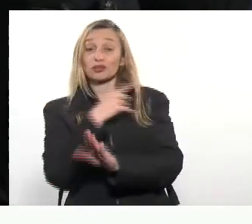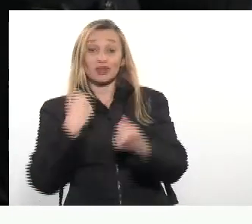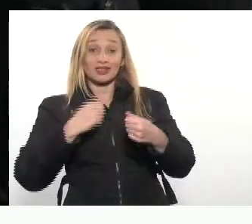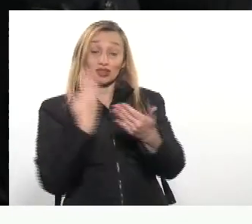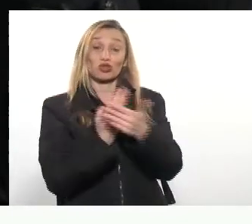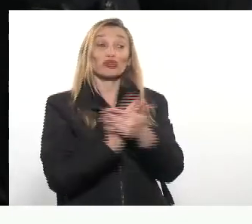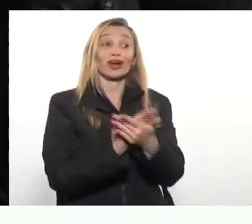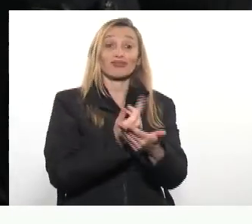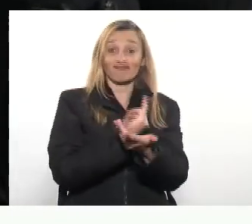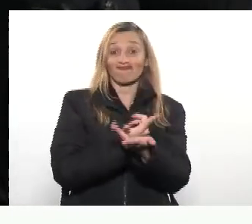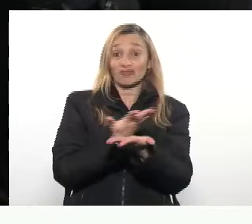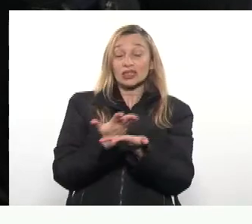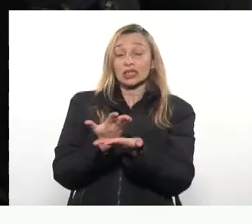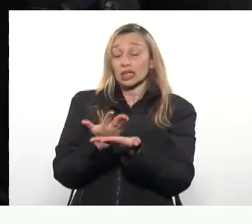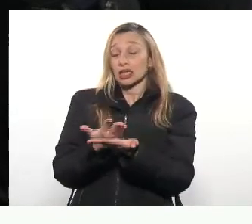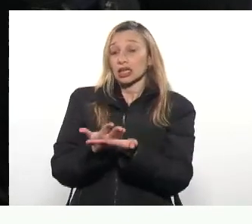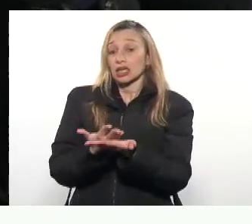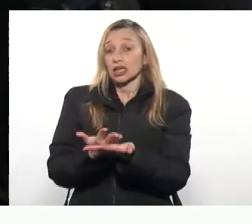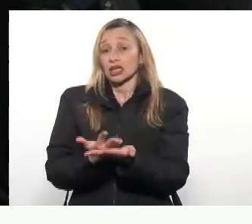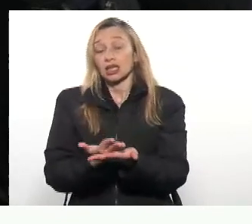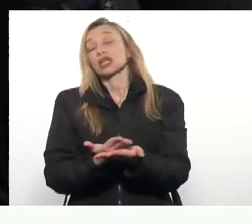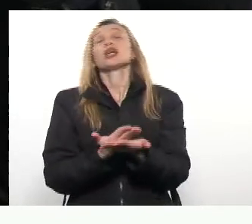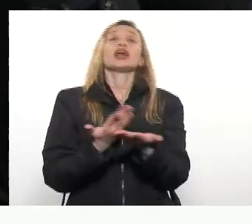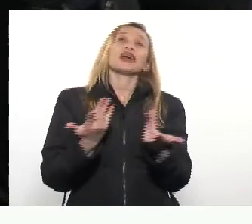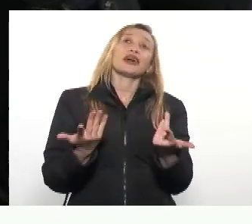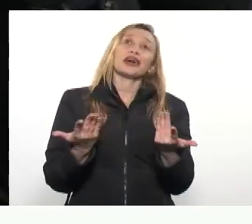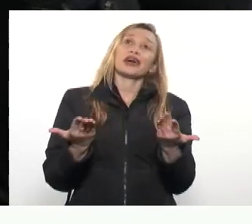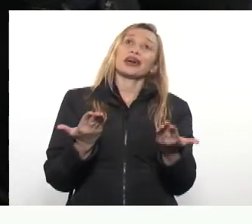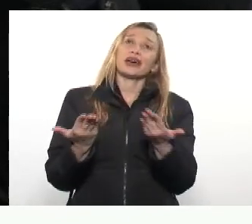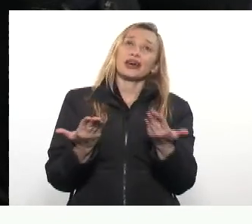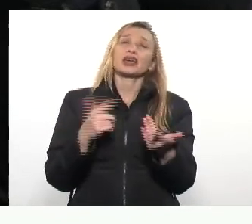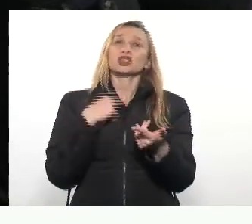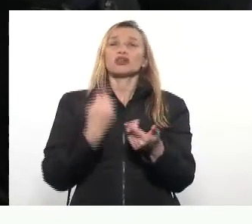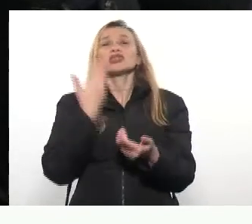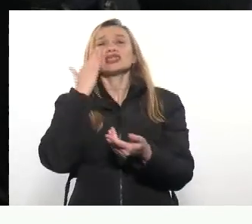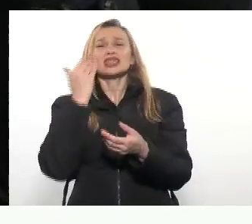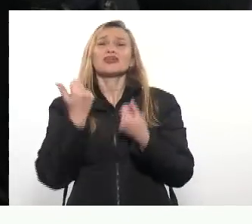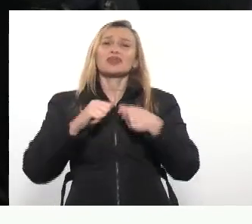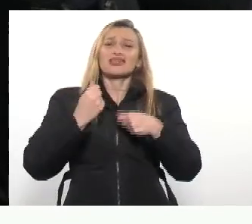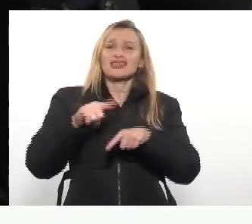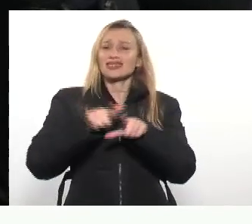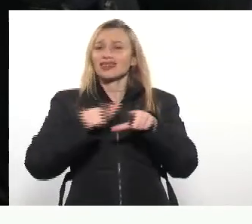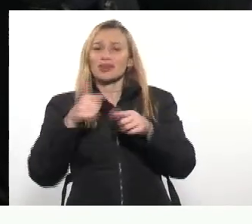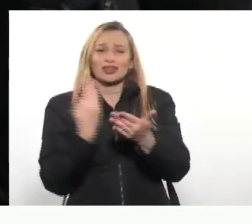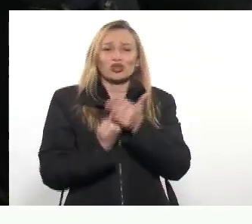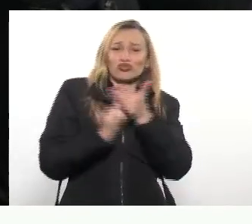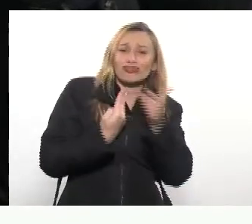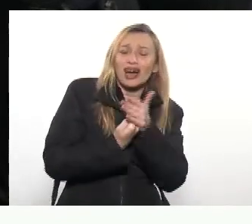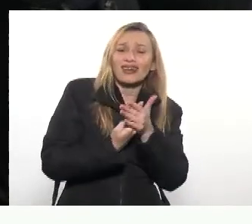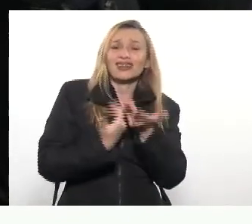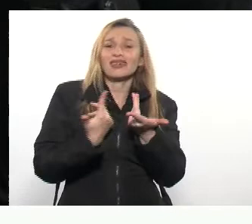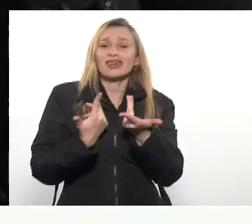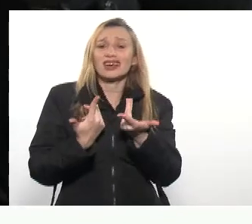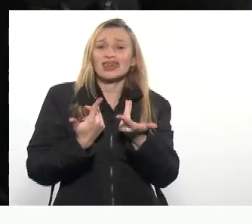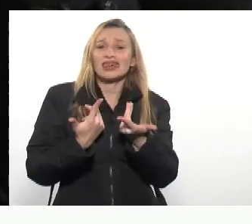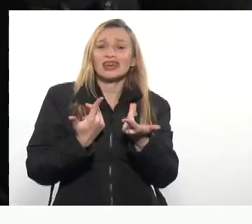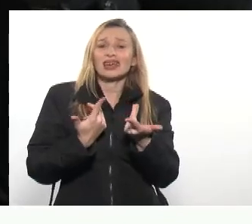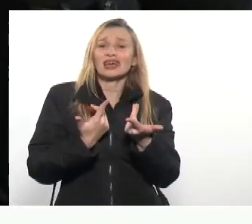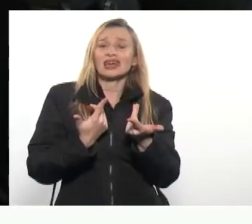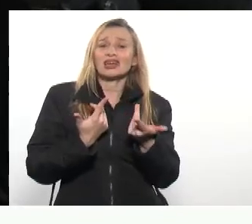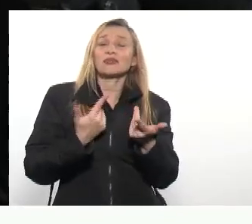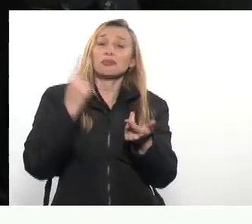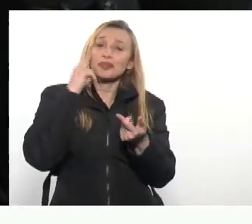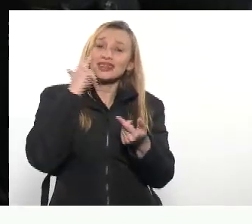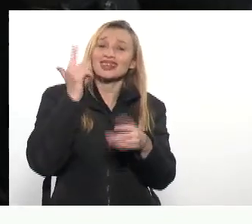muito. E eu acho que assim, é uma coisa que a gente entende que tem que ser trabalhada, mas tem que ser